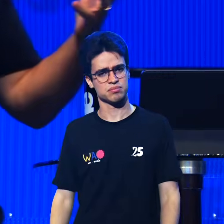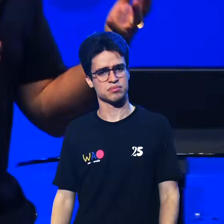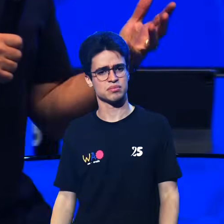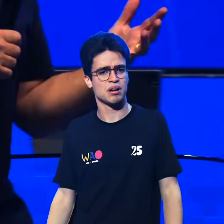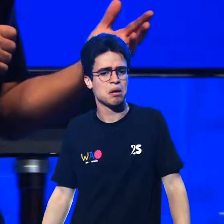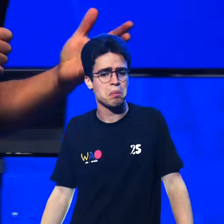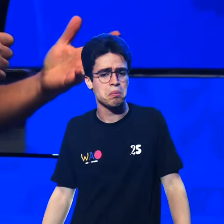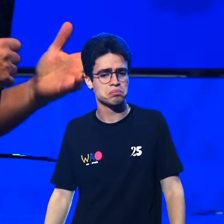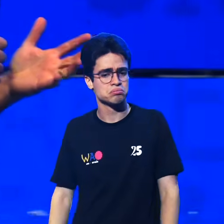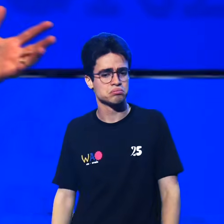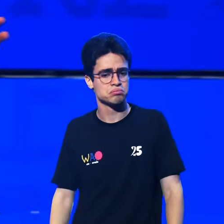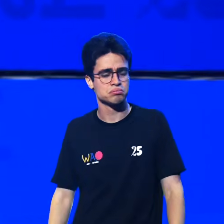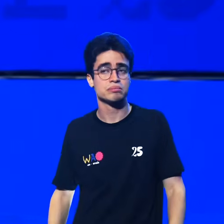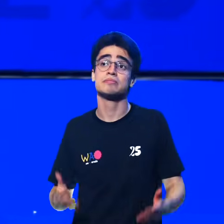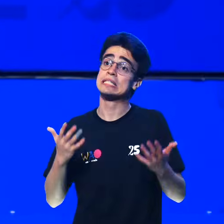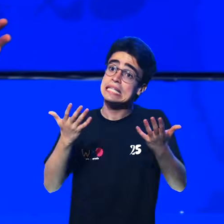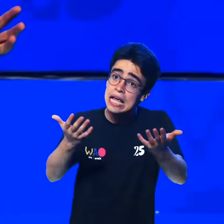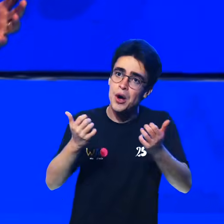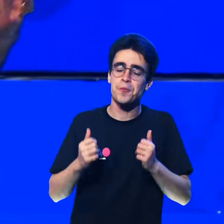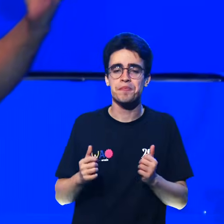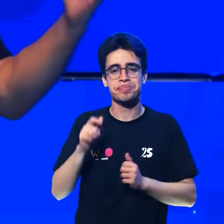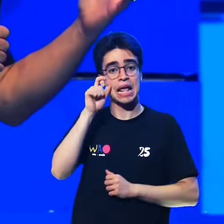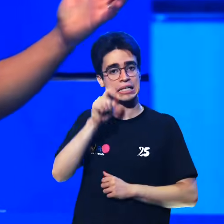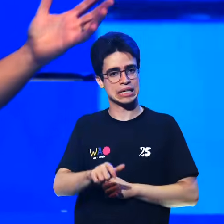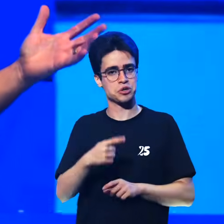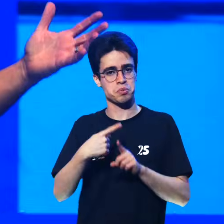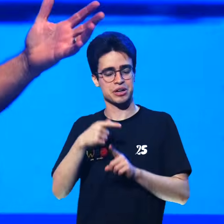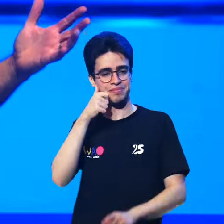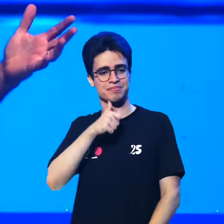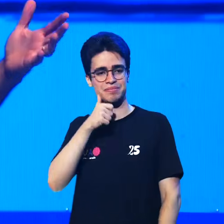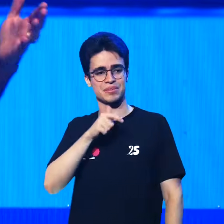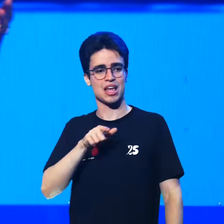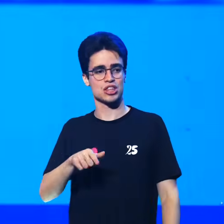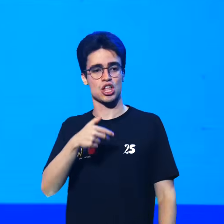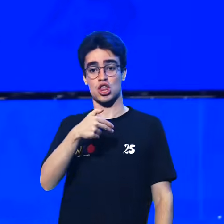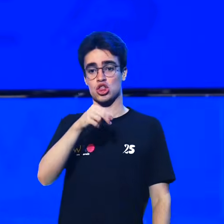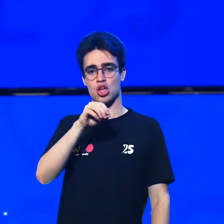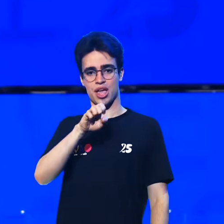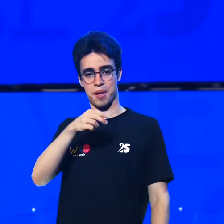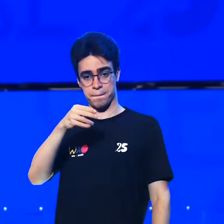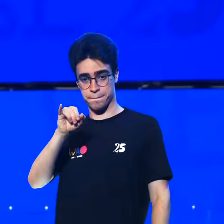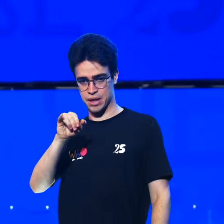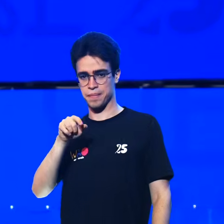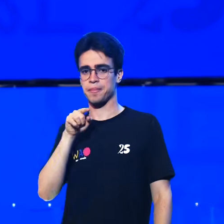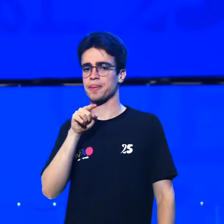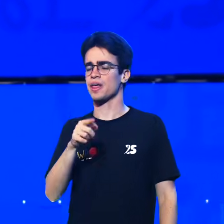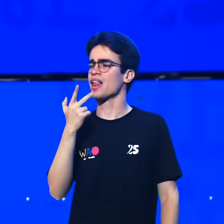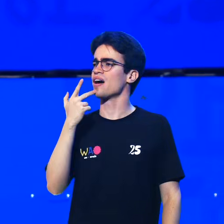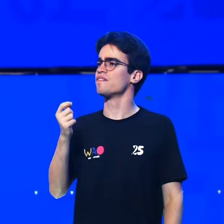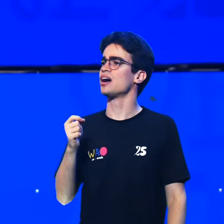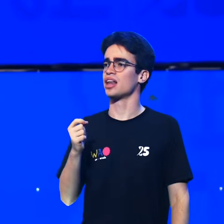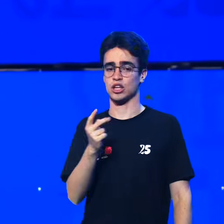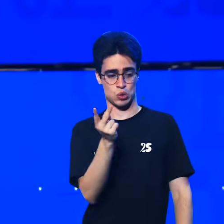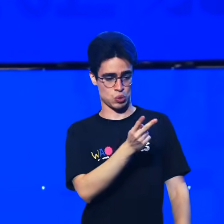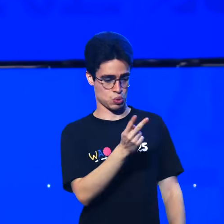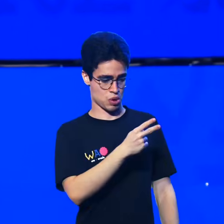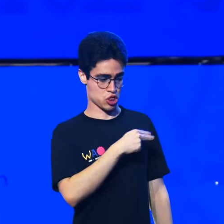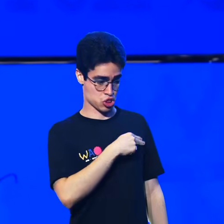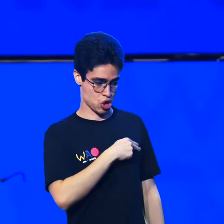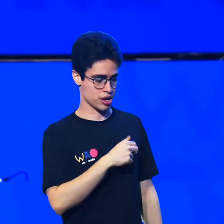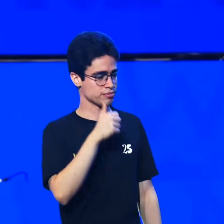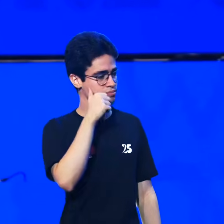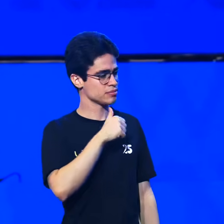É interessante que quando Noemi olha para toda aquela situação, ela diz para suas 2 noras,